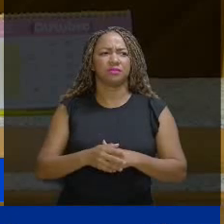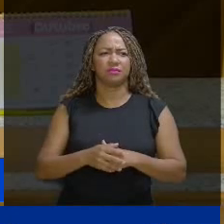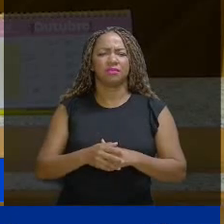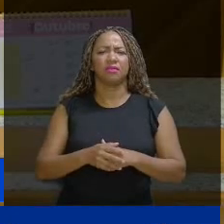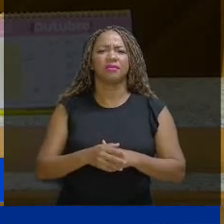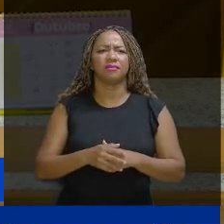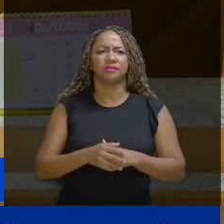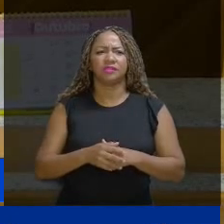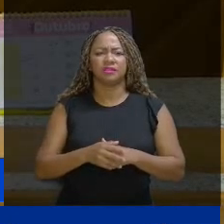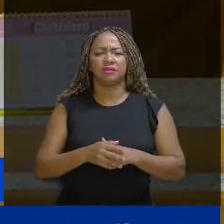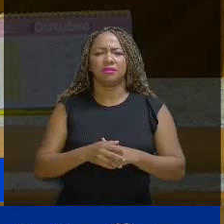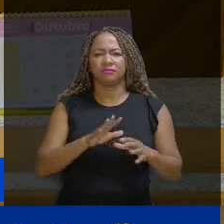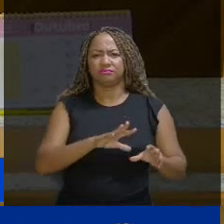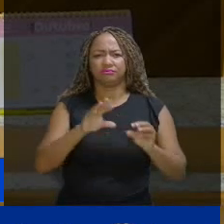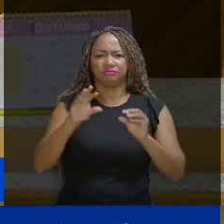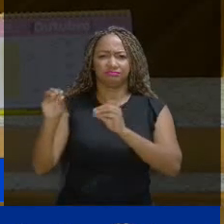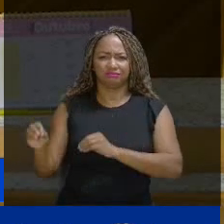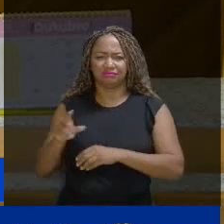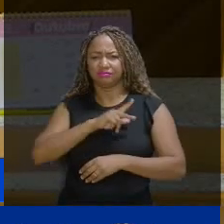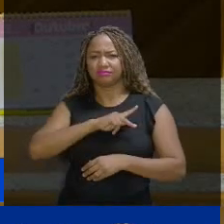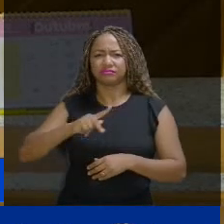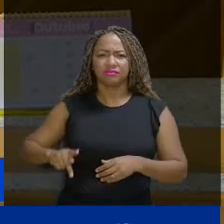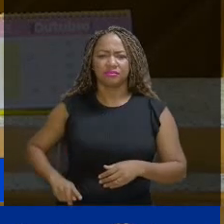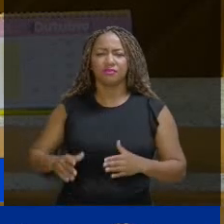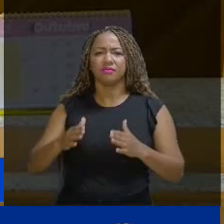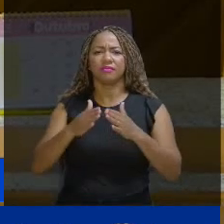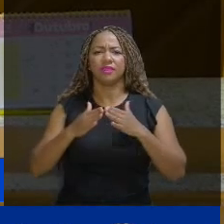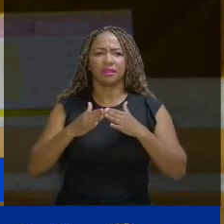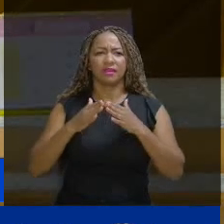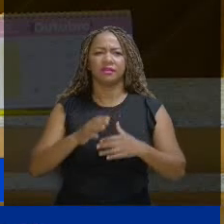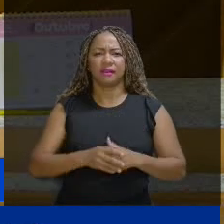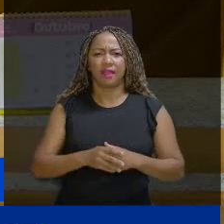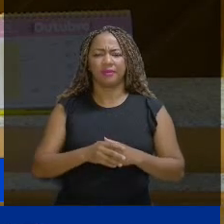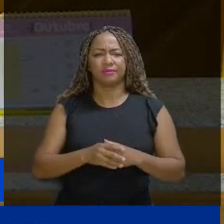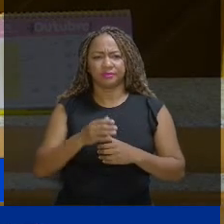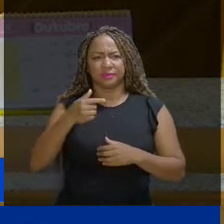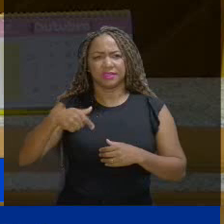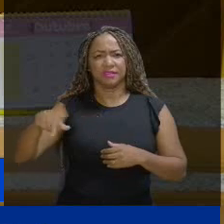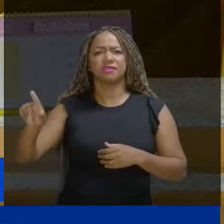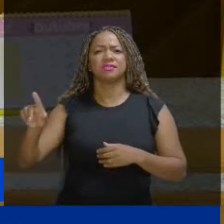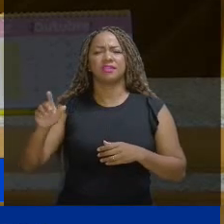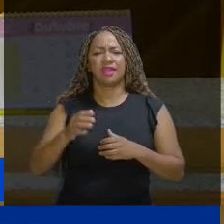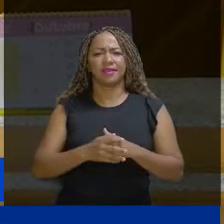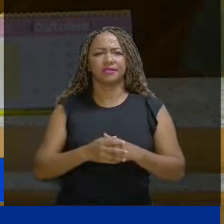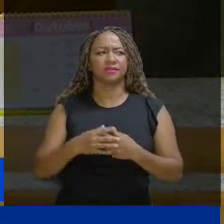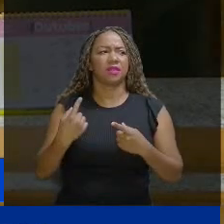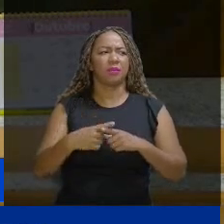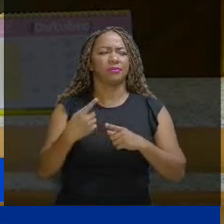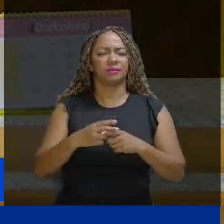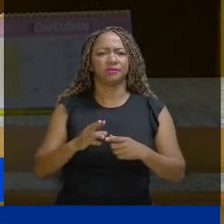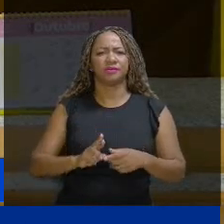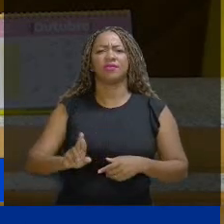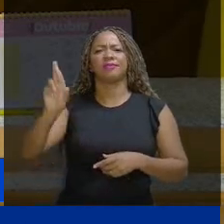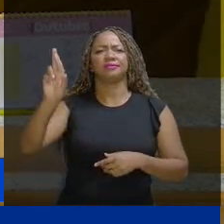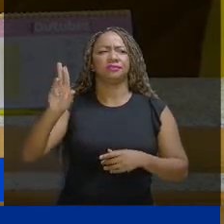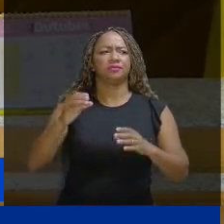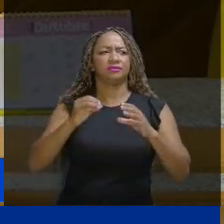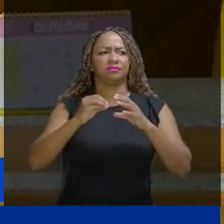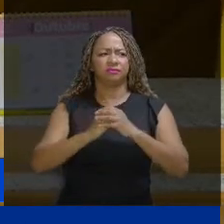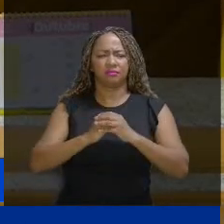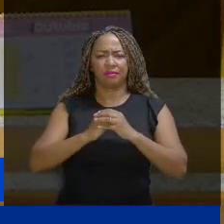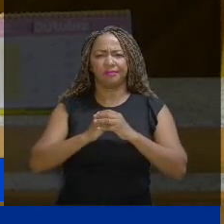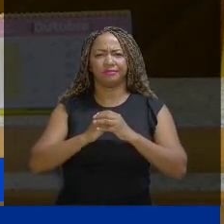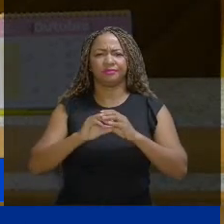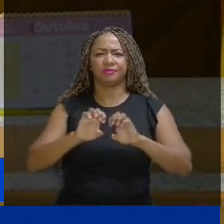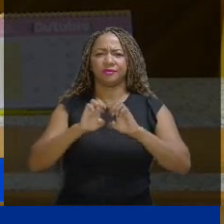pregão, passo a presidência a Vossa Excelência e peço autorização para me ausentar, porque eu preciso representar o TRE nesse